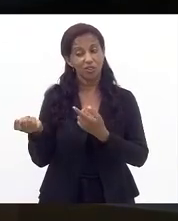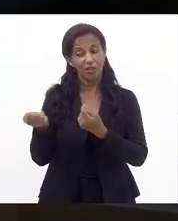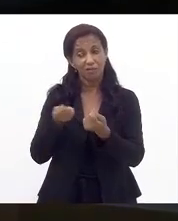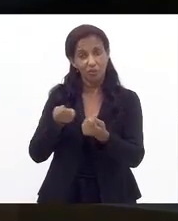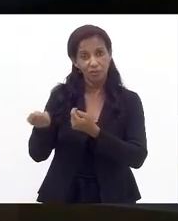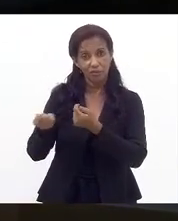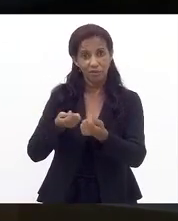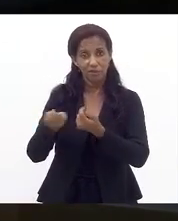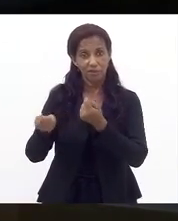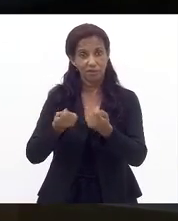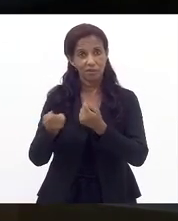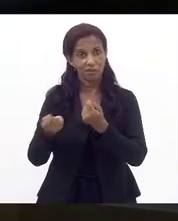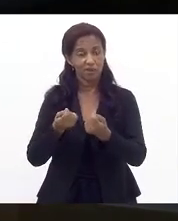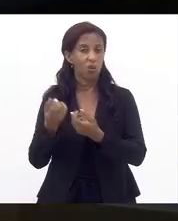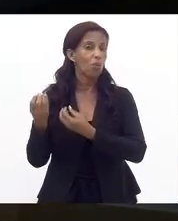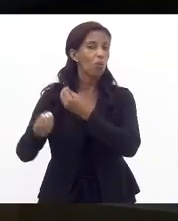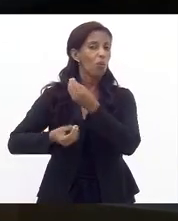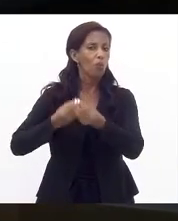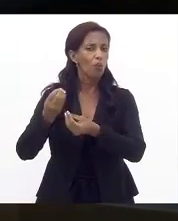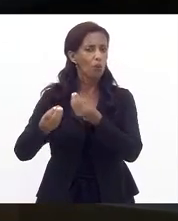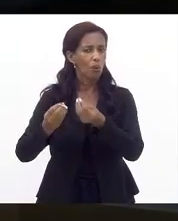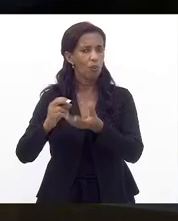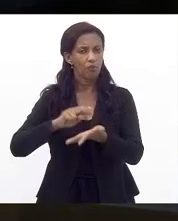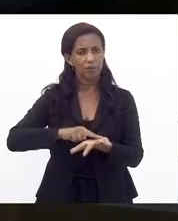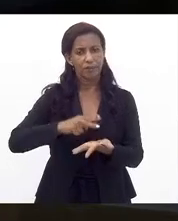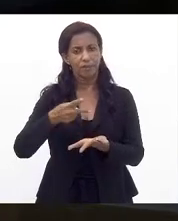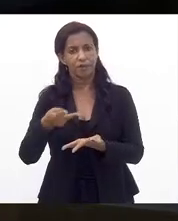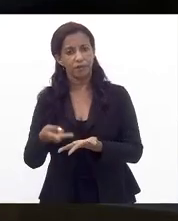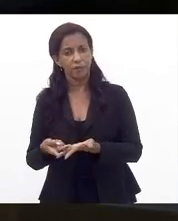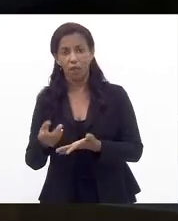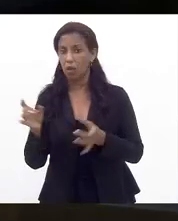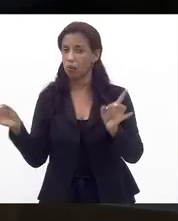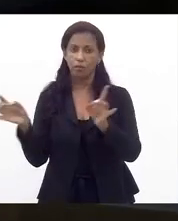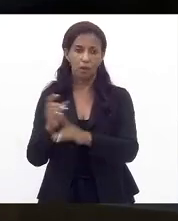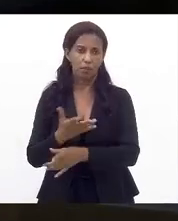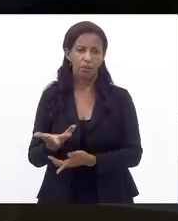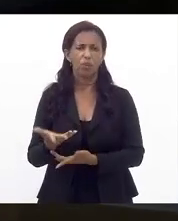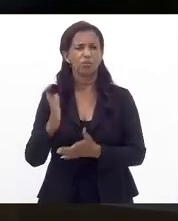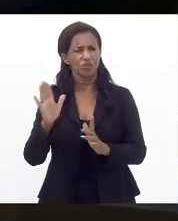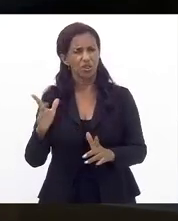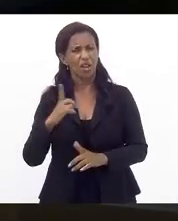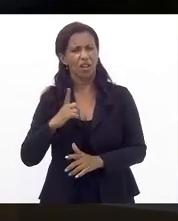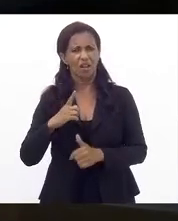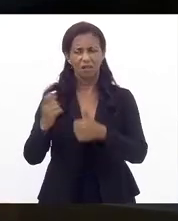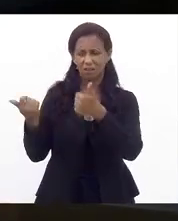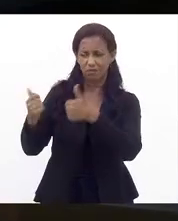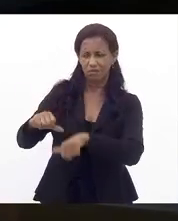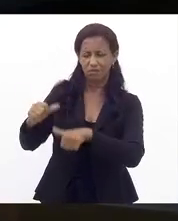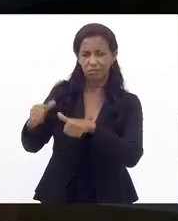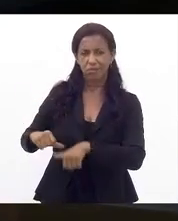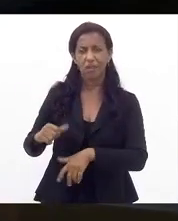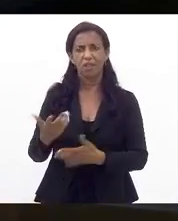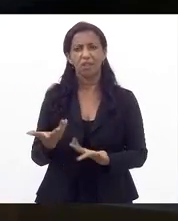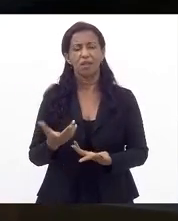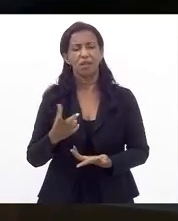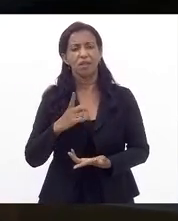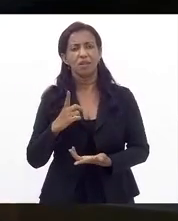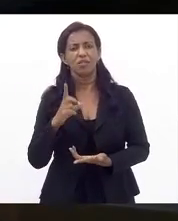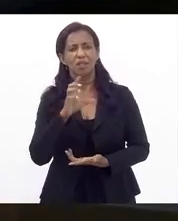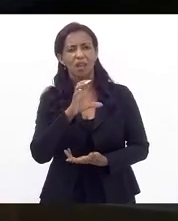negociando como fazer isso Oi tá concluído nós já temos até simulações site para